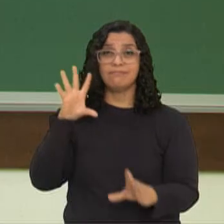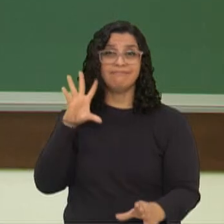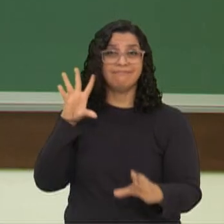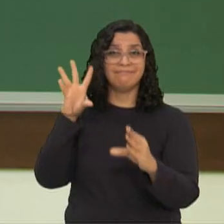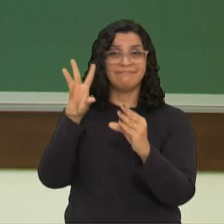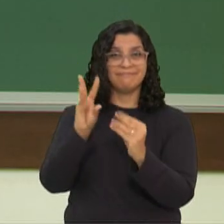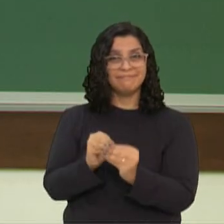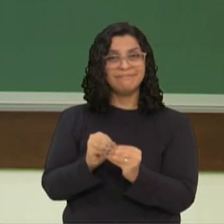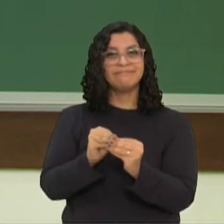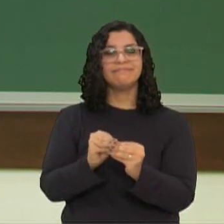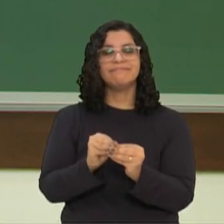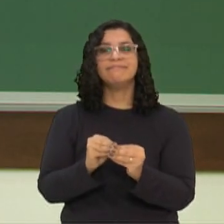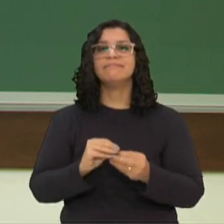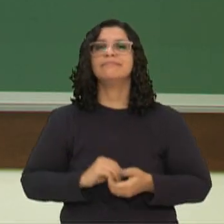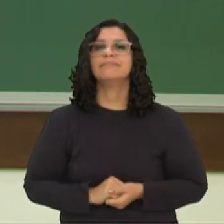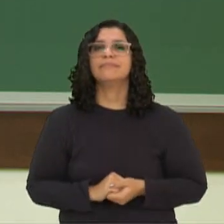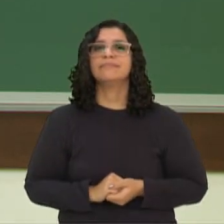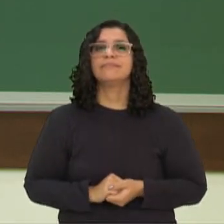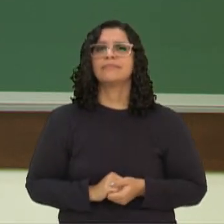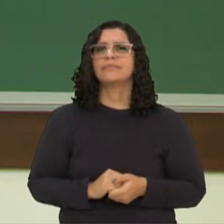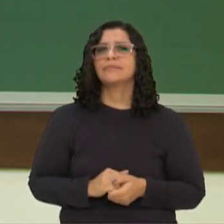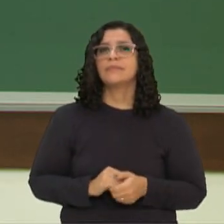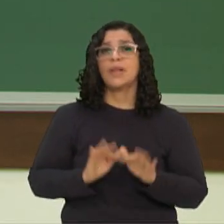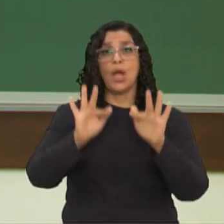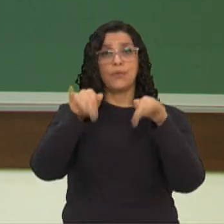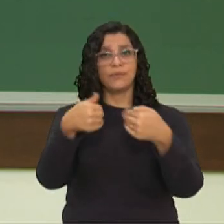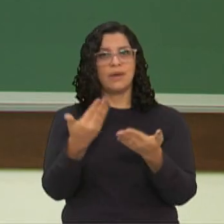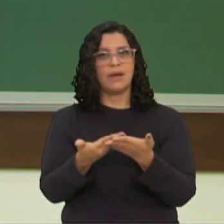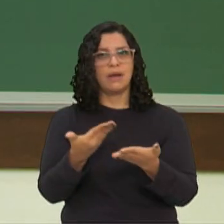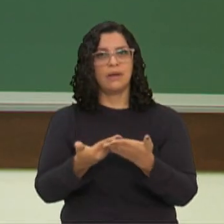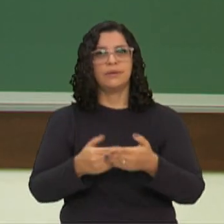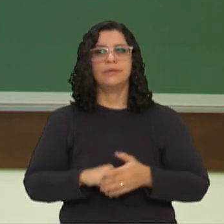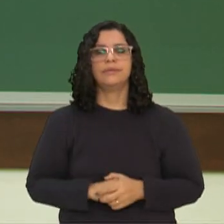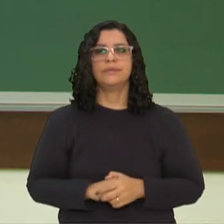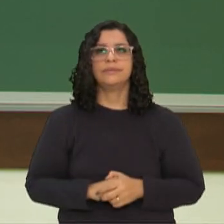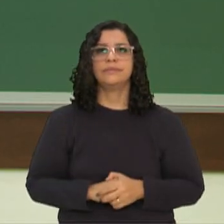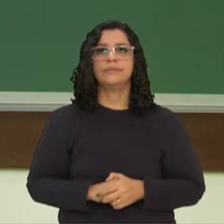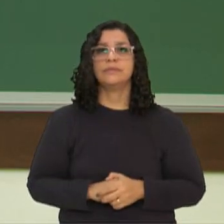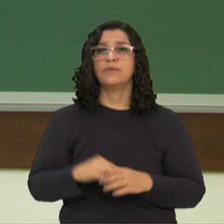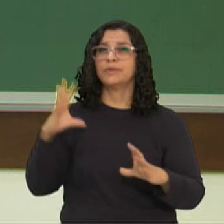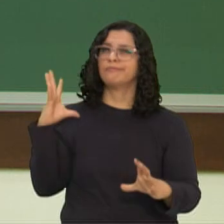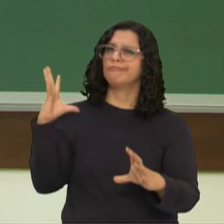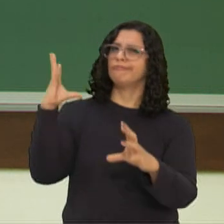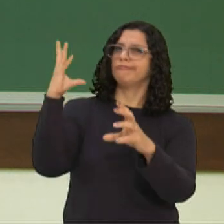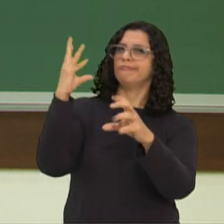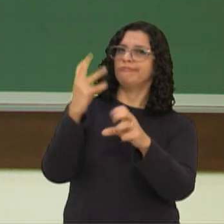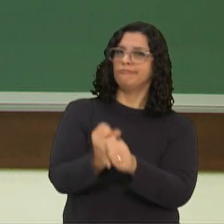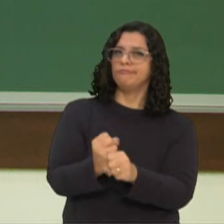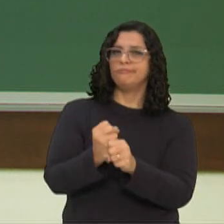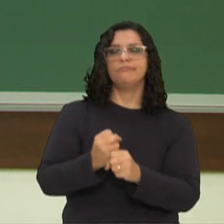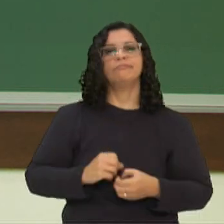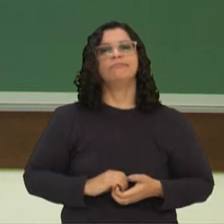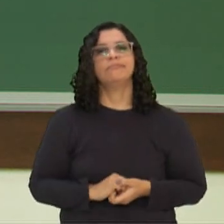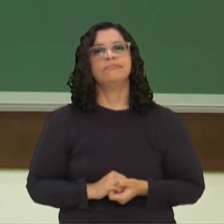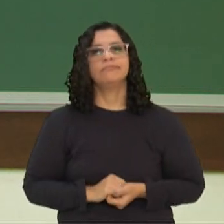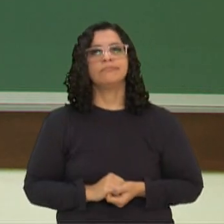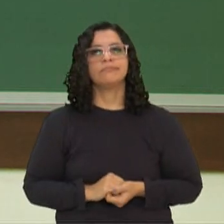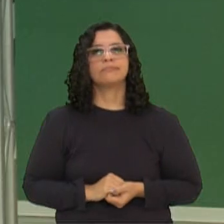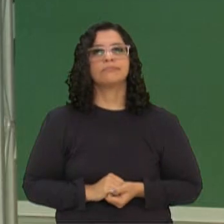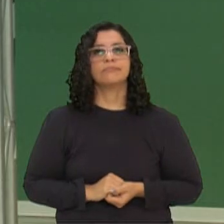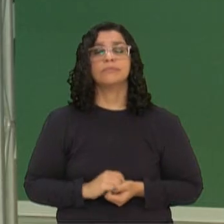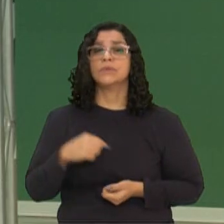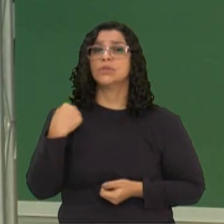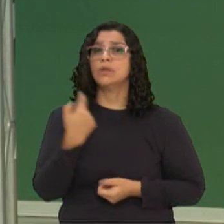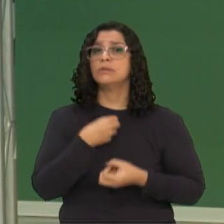E aqui nós vamos chegando já à nossa parte final, né? Vamos fazer uma retomada aqui do que nós falamos hoje.